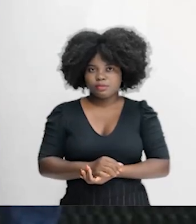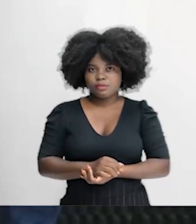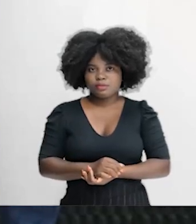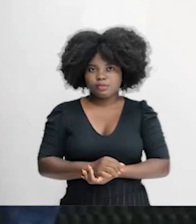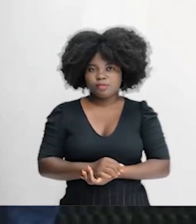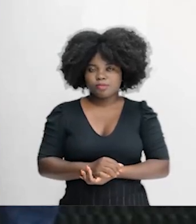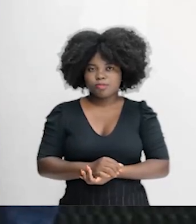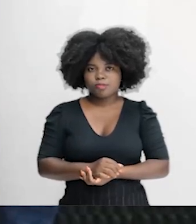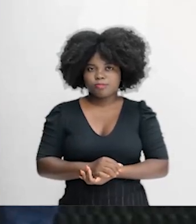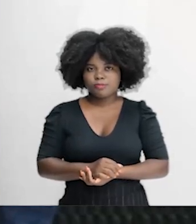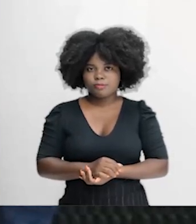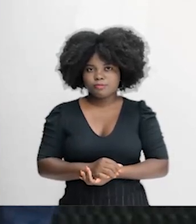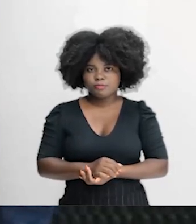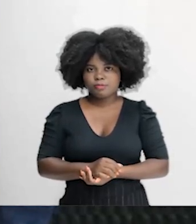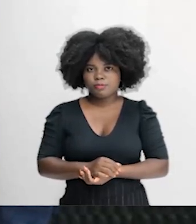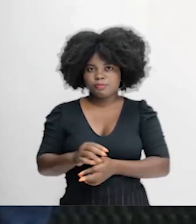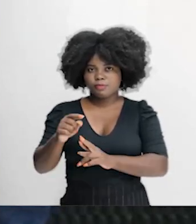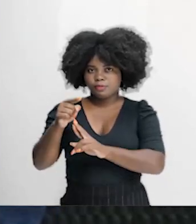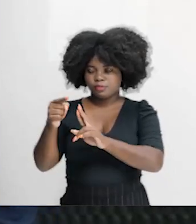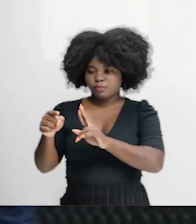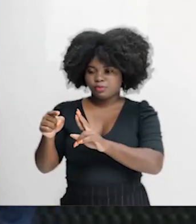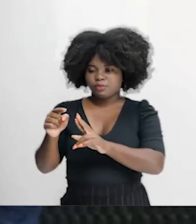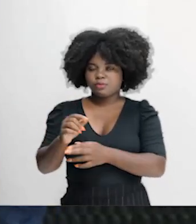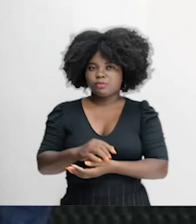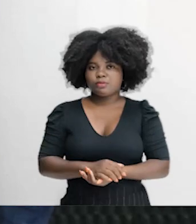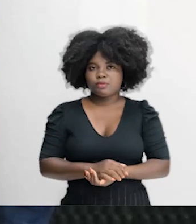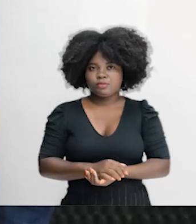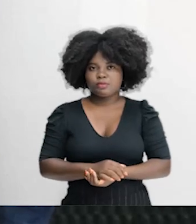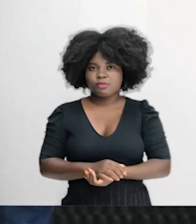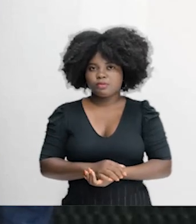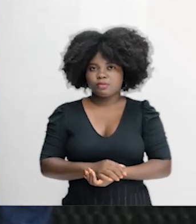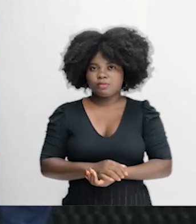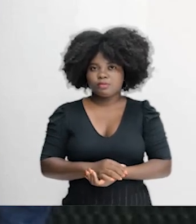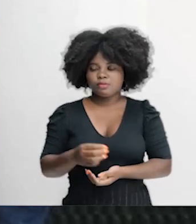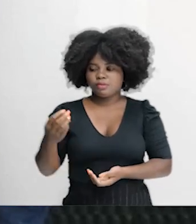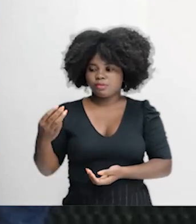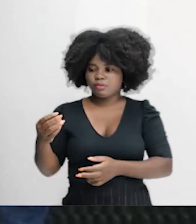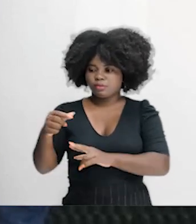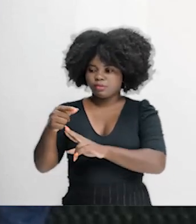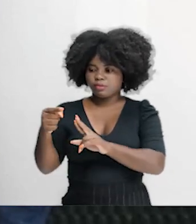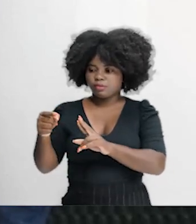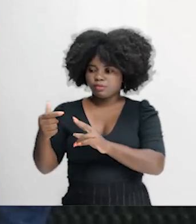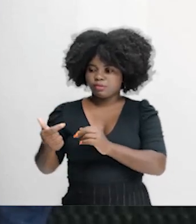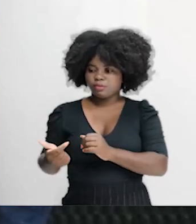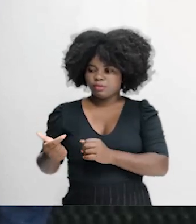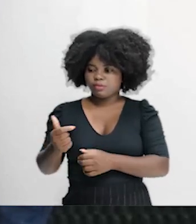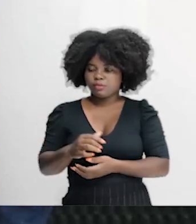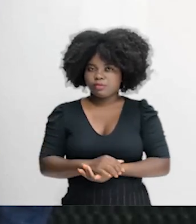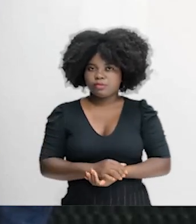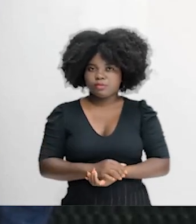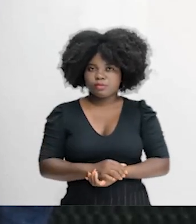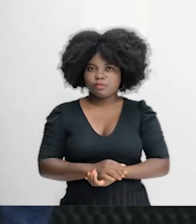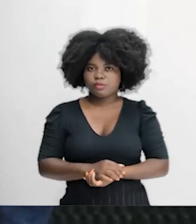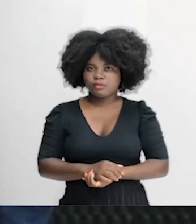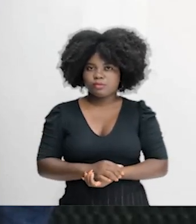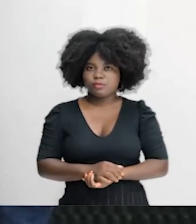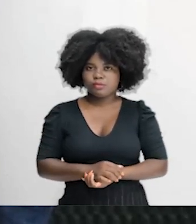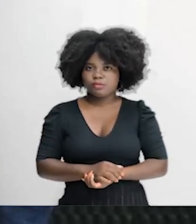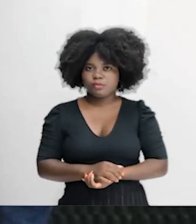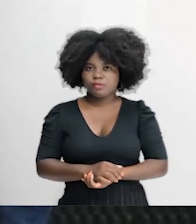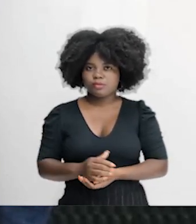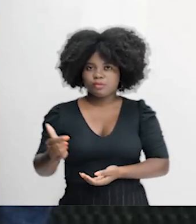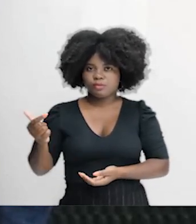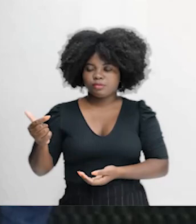ter o π. Aqui eu vou ter o 3π sobre 2. E aqui eu vou ter